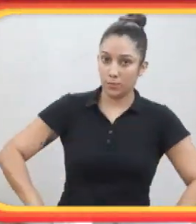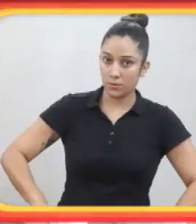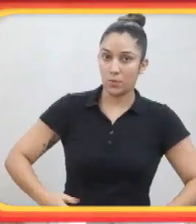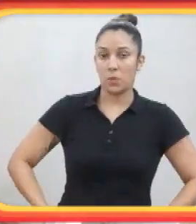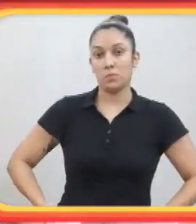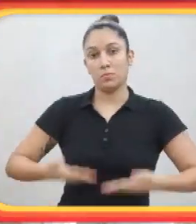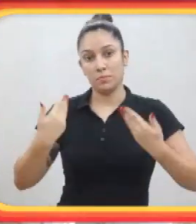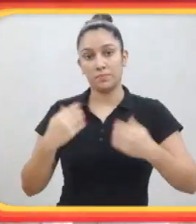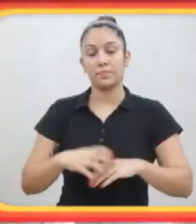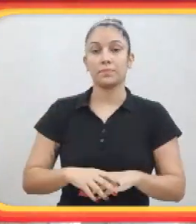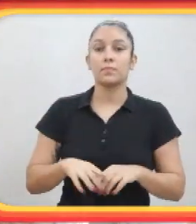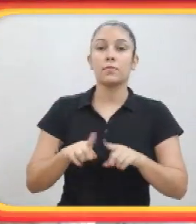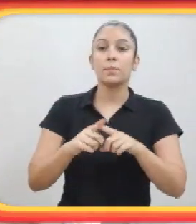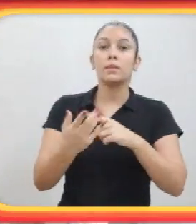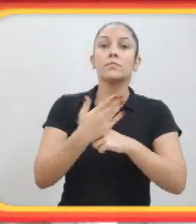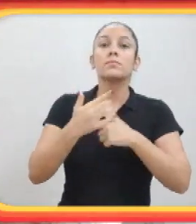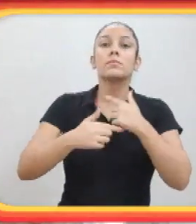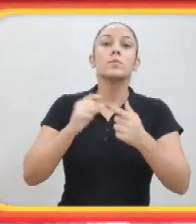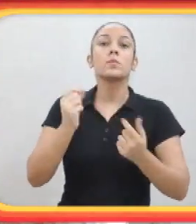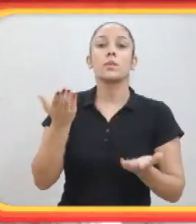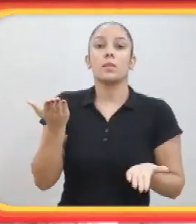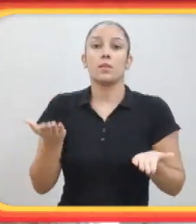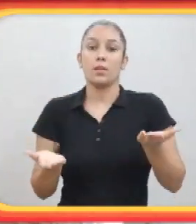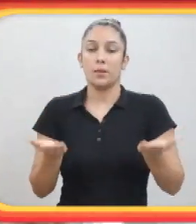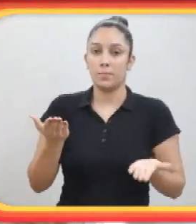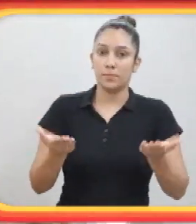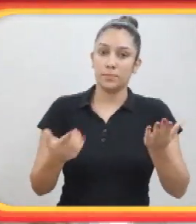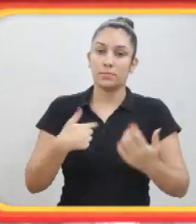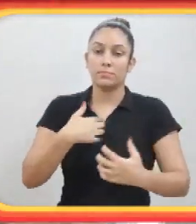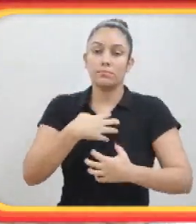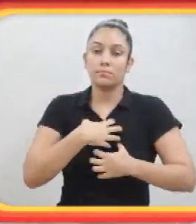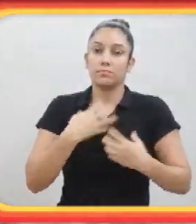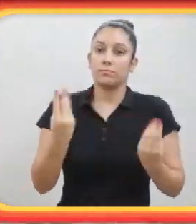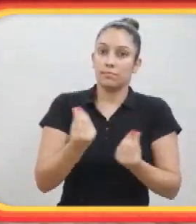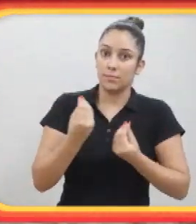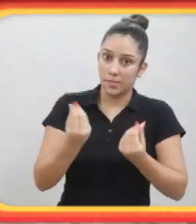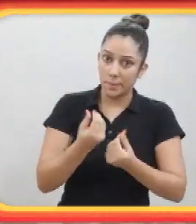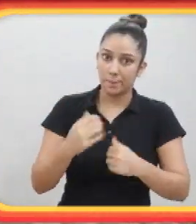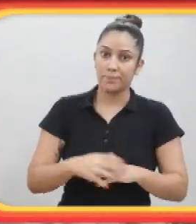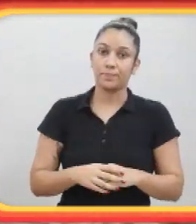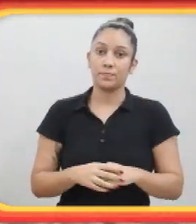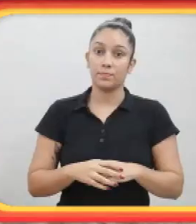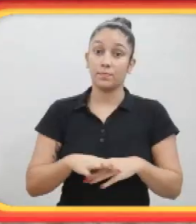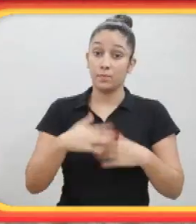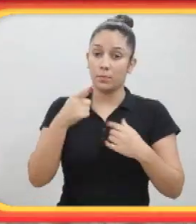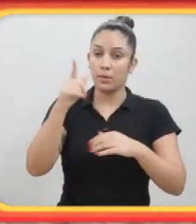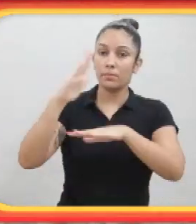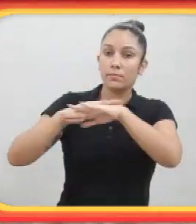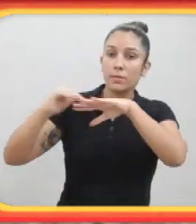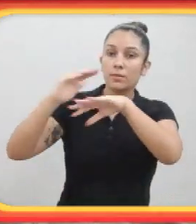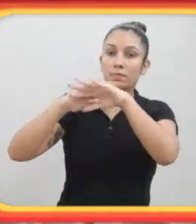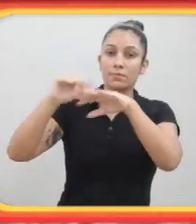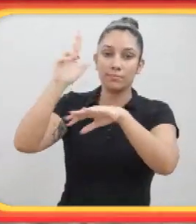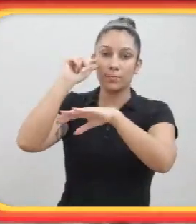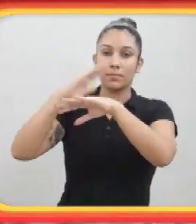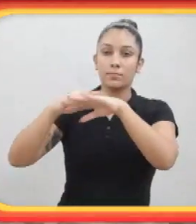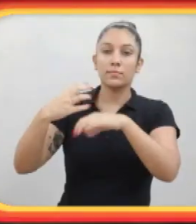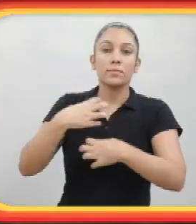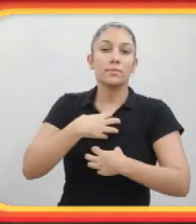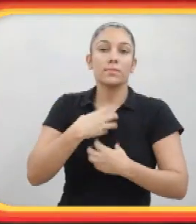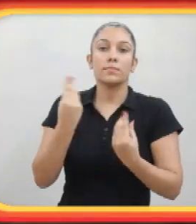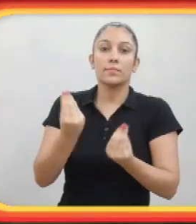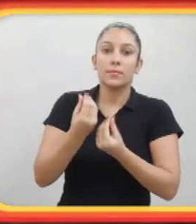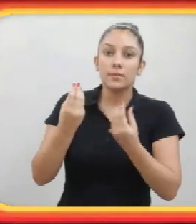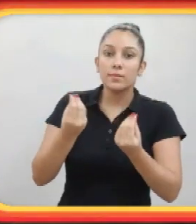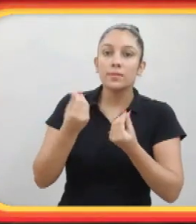membros inferiores, ou trabalhar um fortalecimento de membros superiores, trabalhar o equilíbrio, a questão tátil de você passar a mão